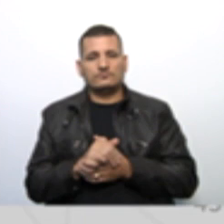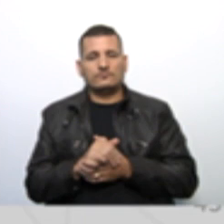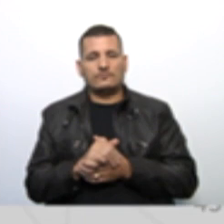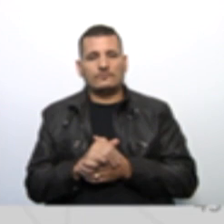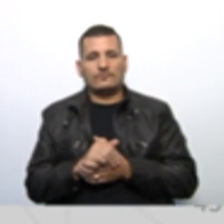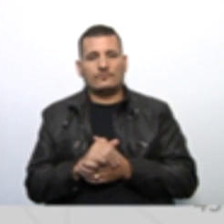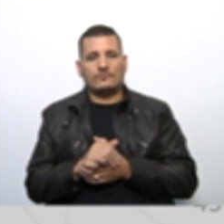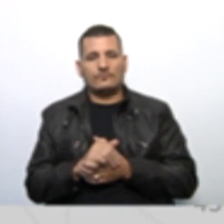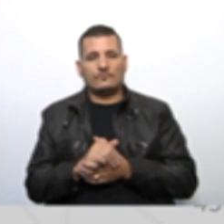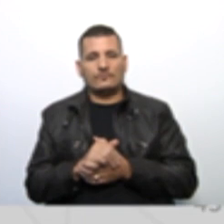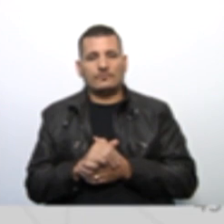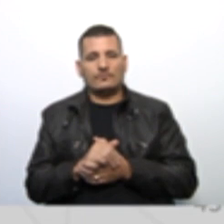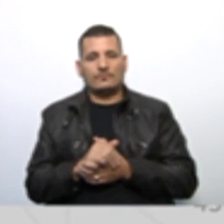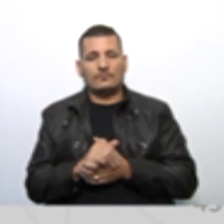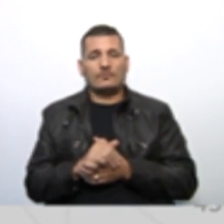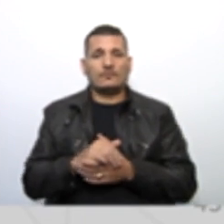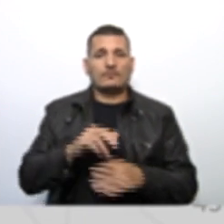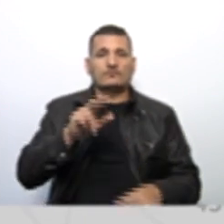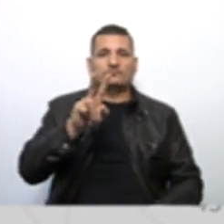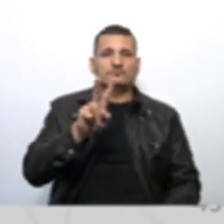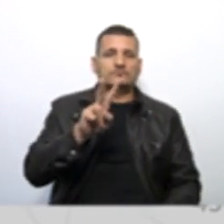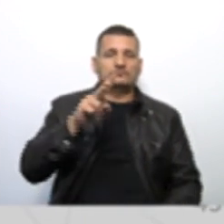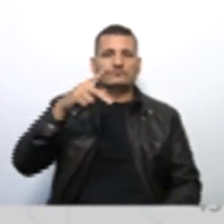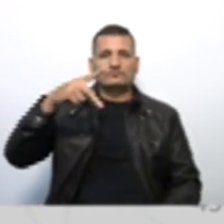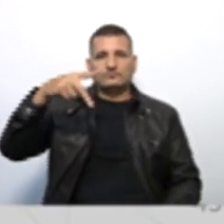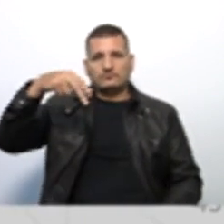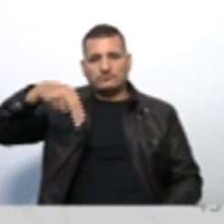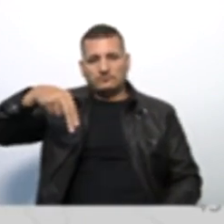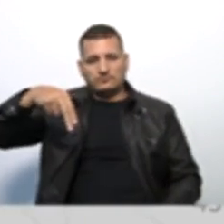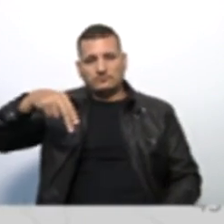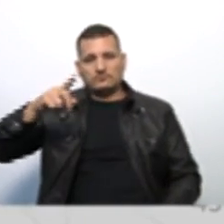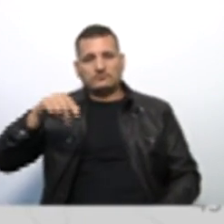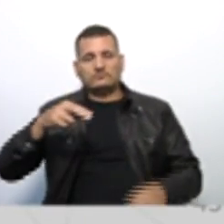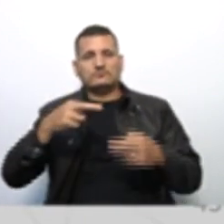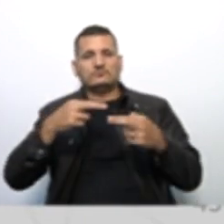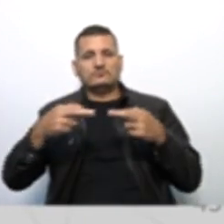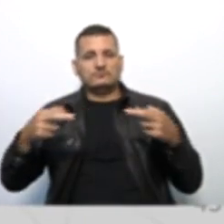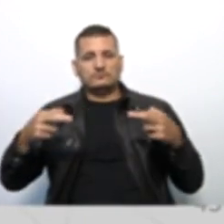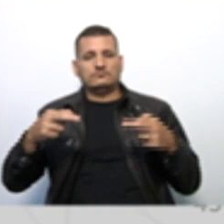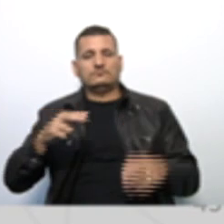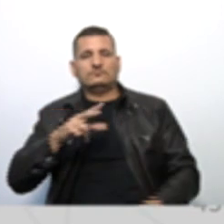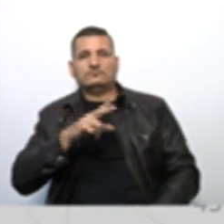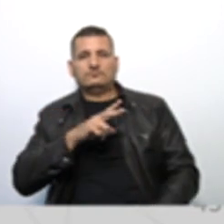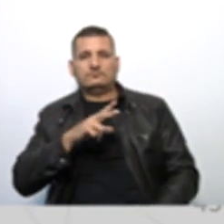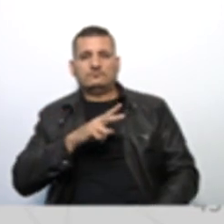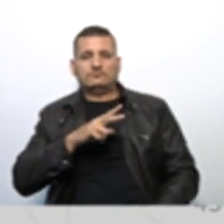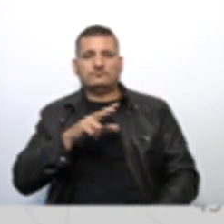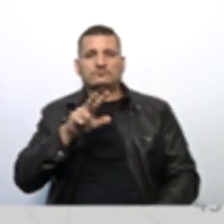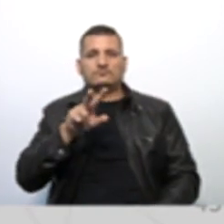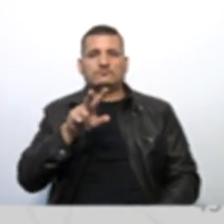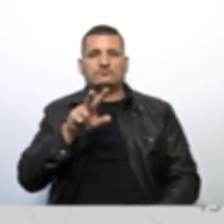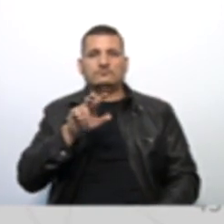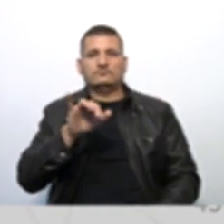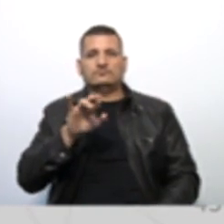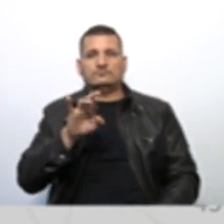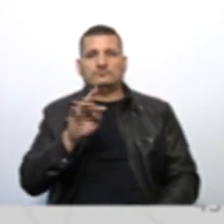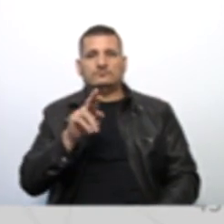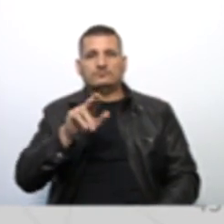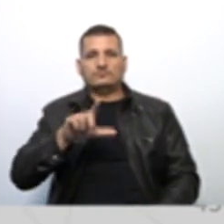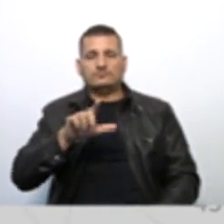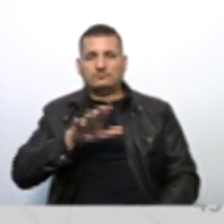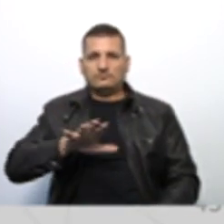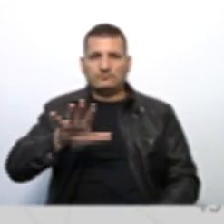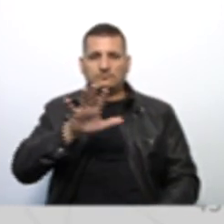explicar. E a VPN, que é a rede privada virtual. É uma rede virtual estabelecida